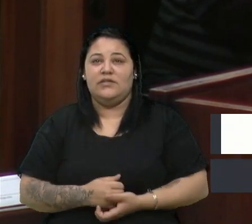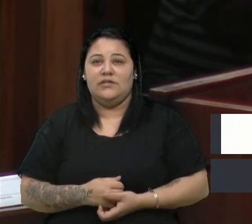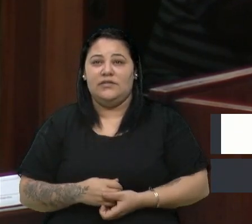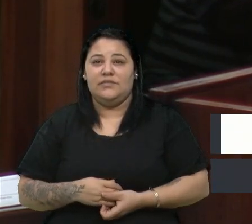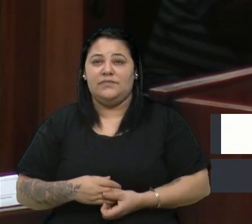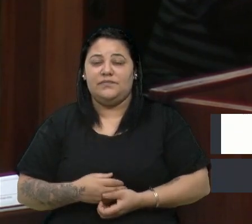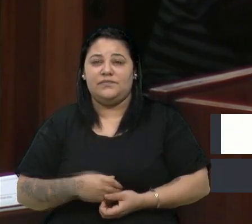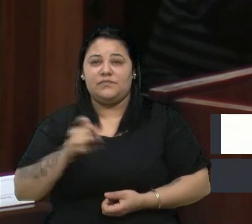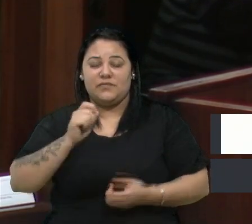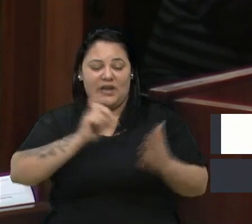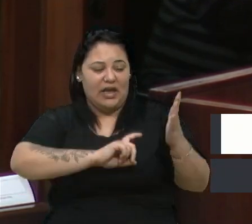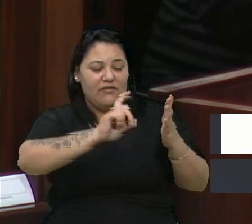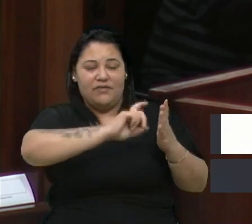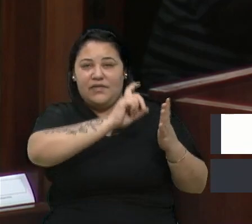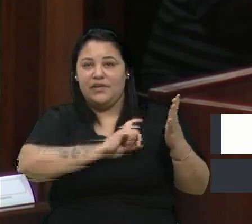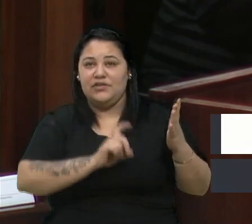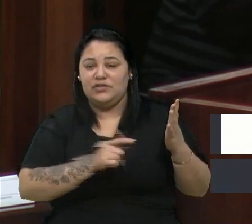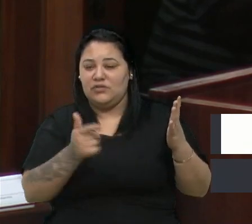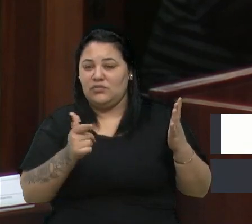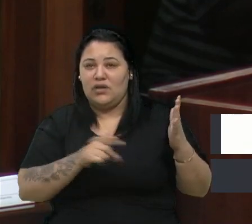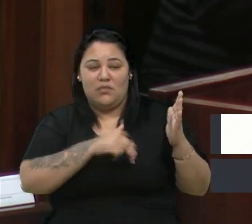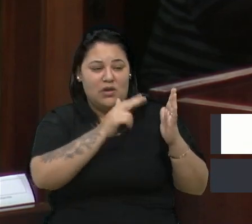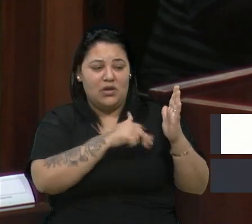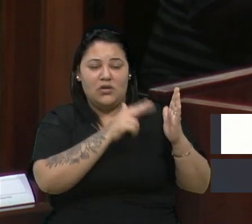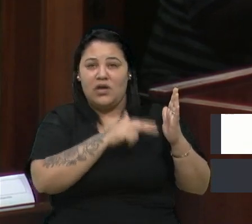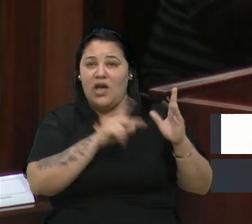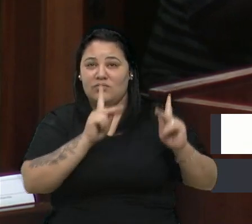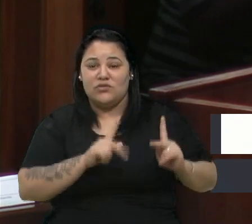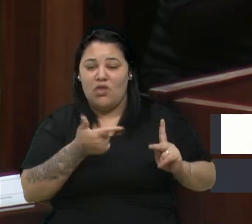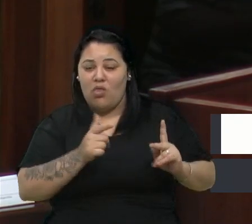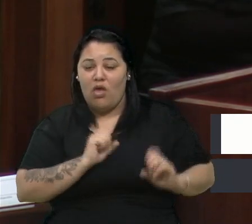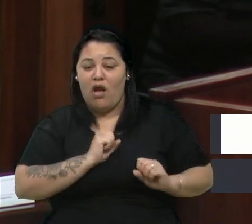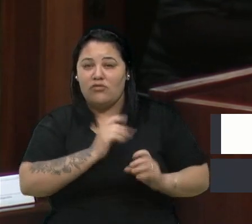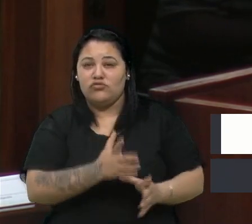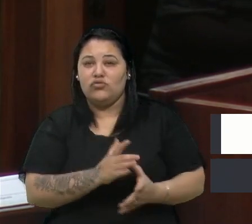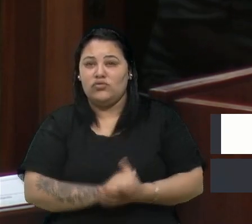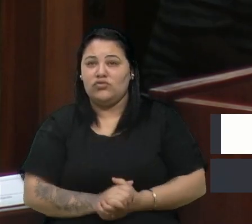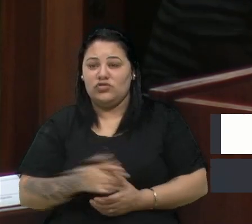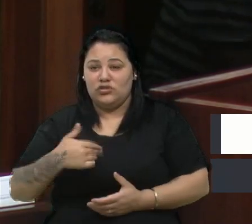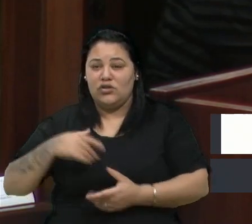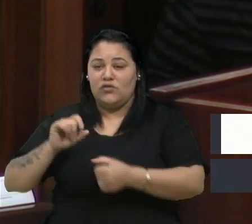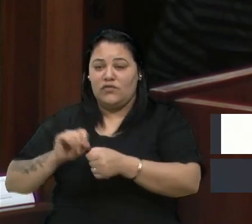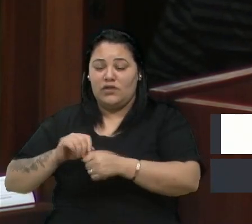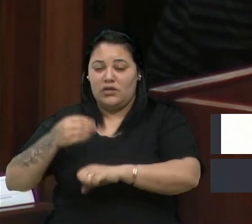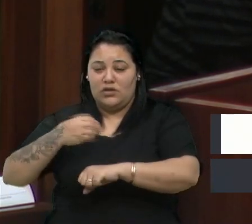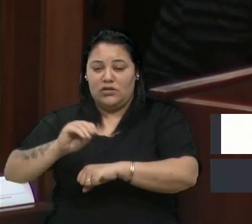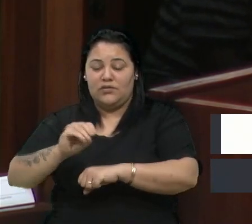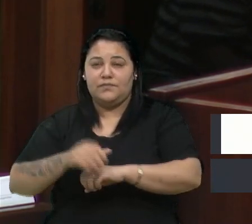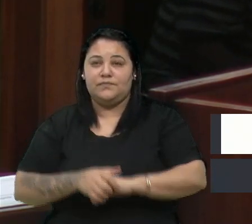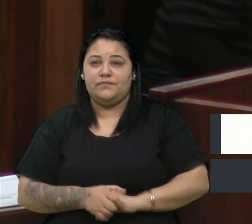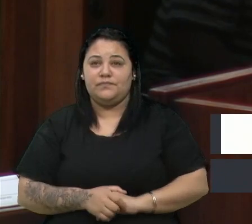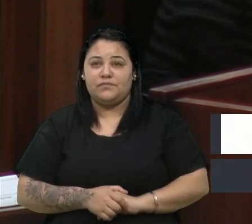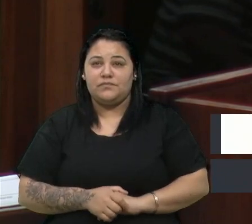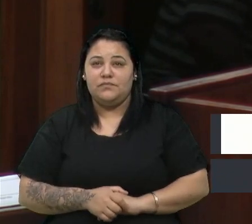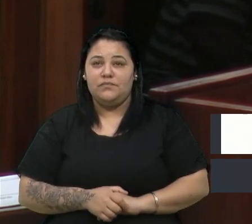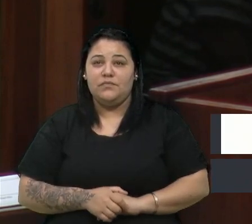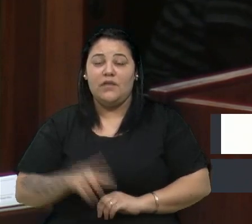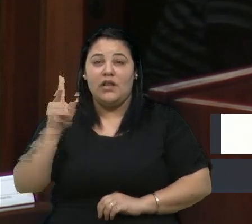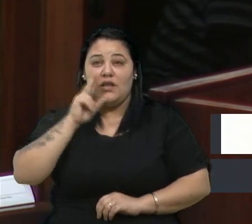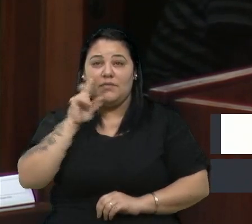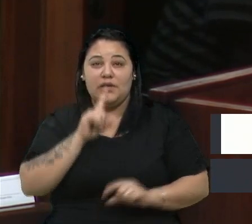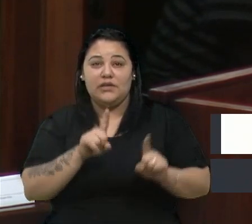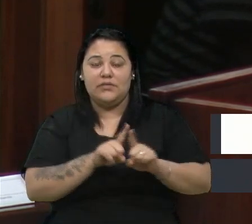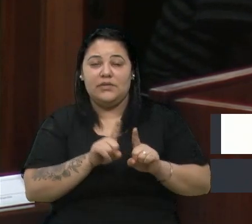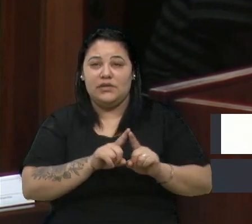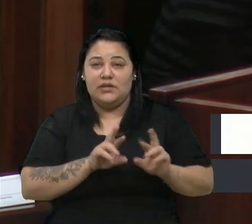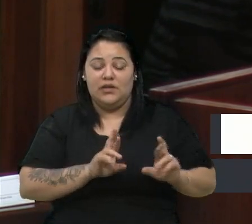há grafite, onde há pintura de grafite, os pichadores não agem. Eu fiz essa sugestão. E também lembrei que ali na região